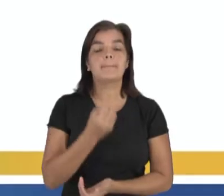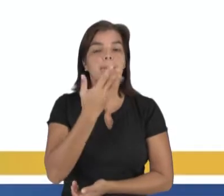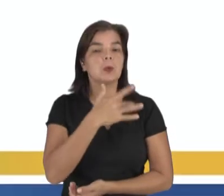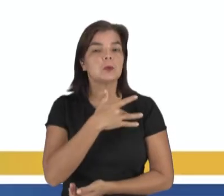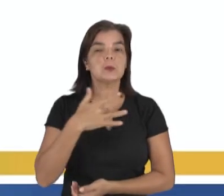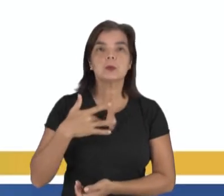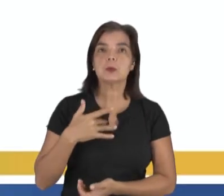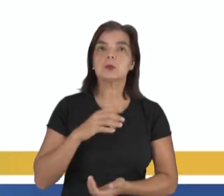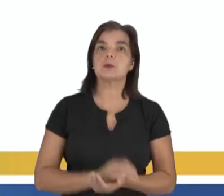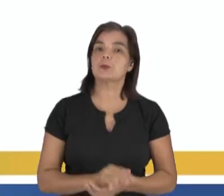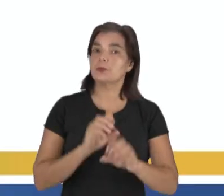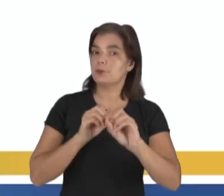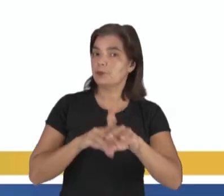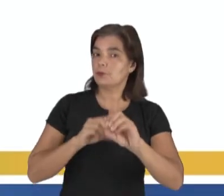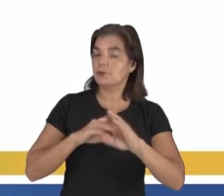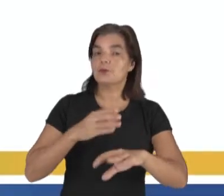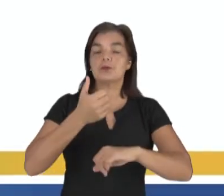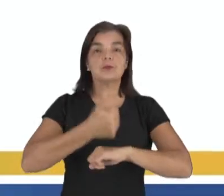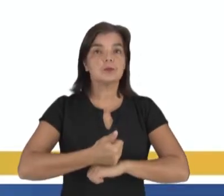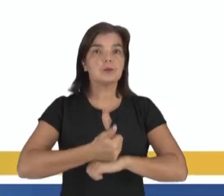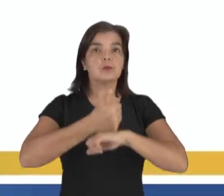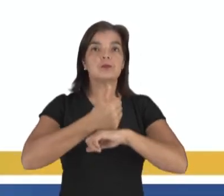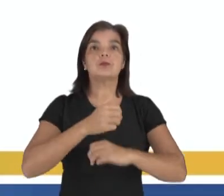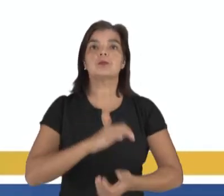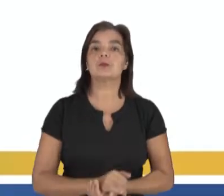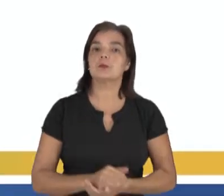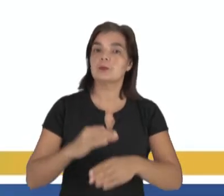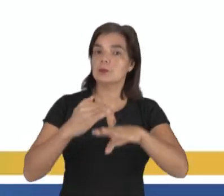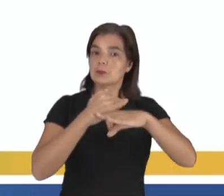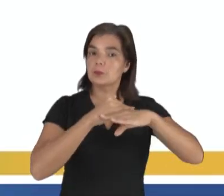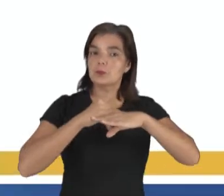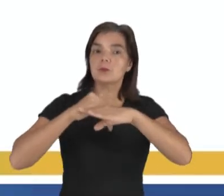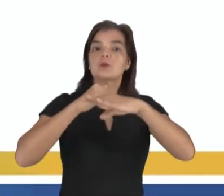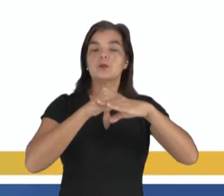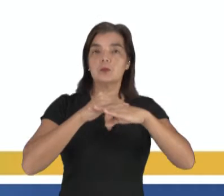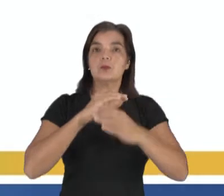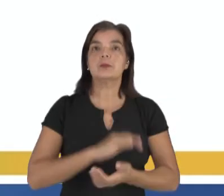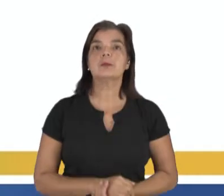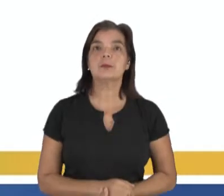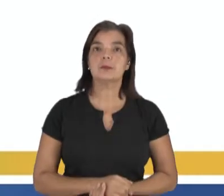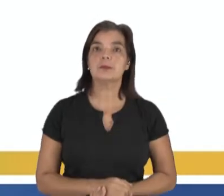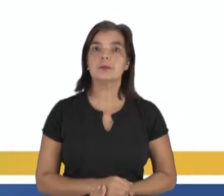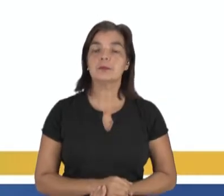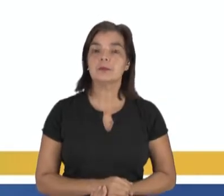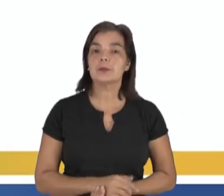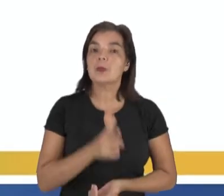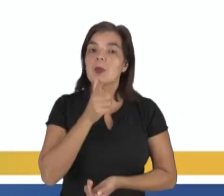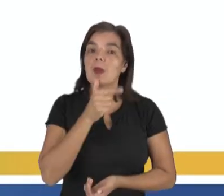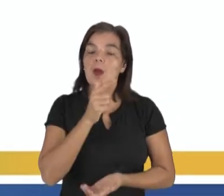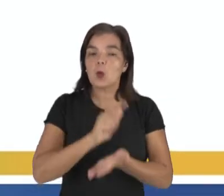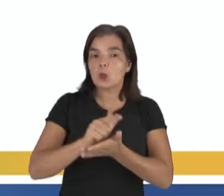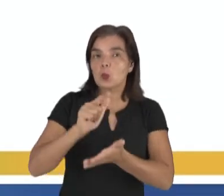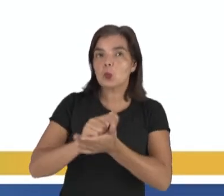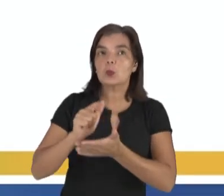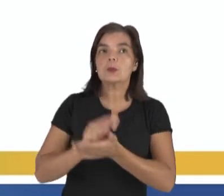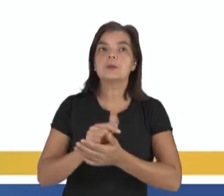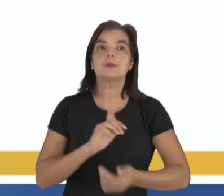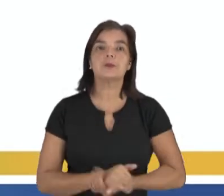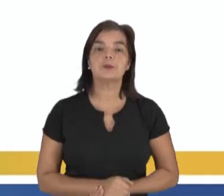bem-estar, educação de qualidade, igualdade de gênero, água limpa e